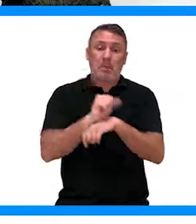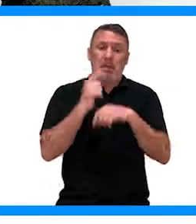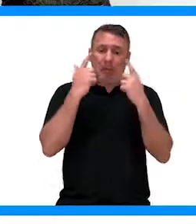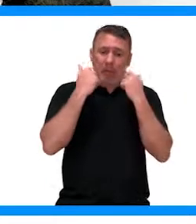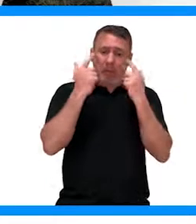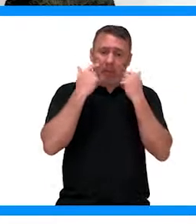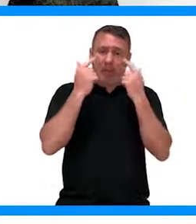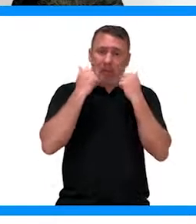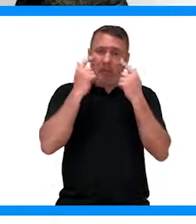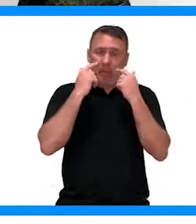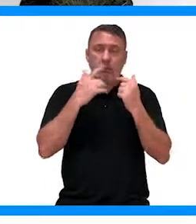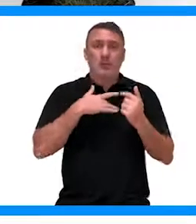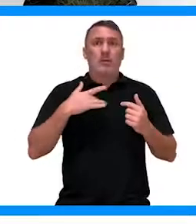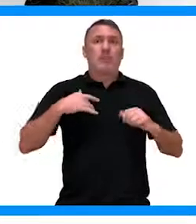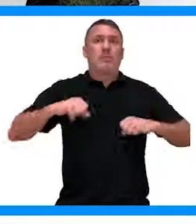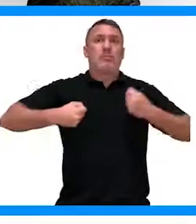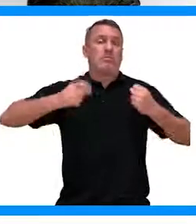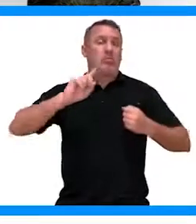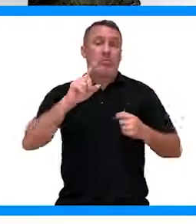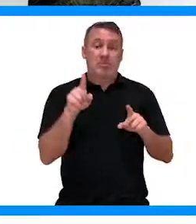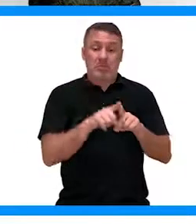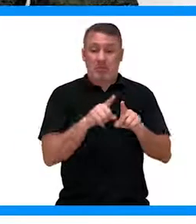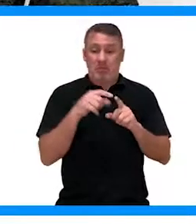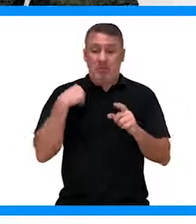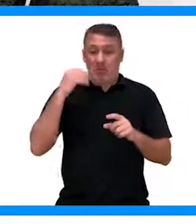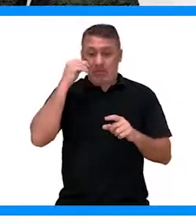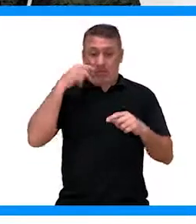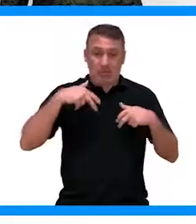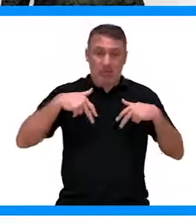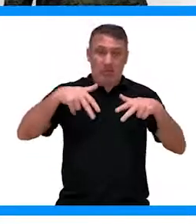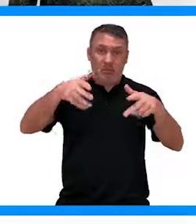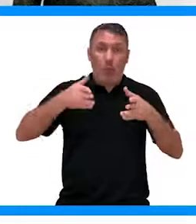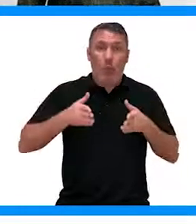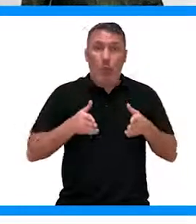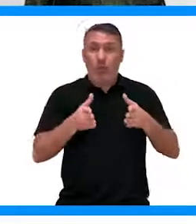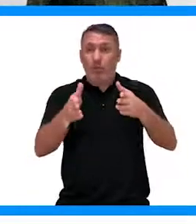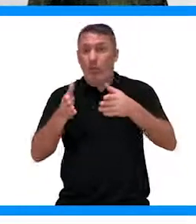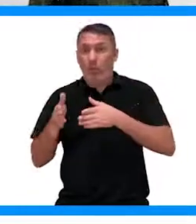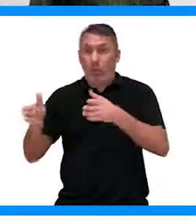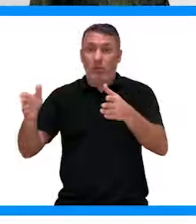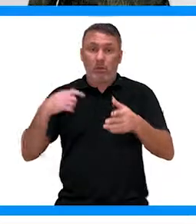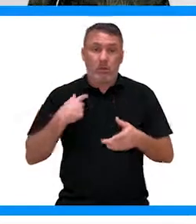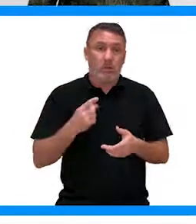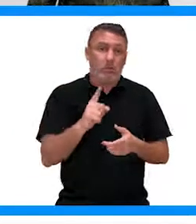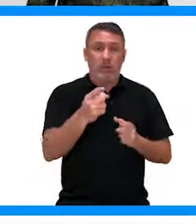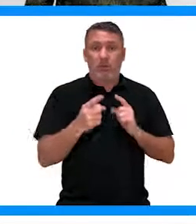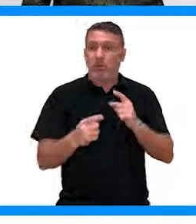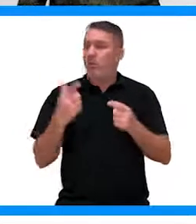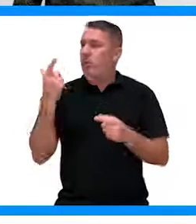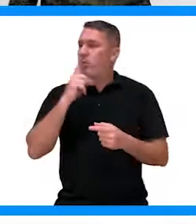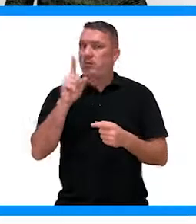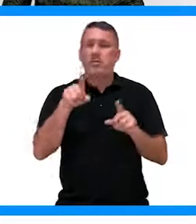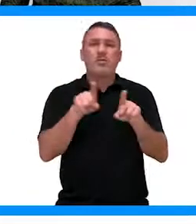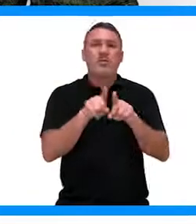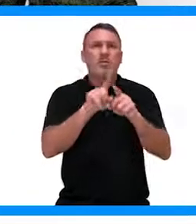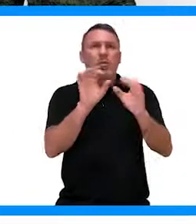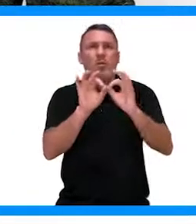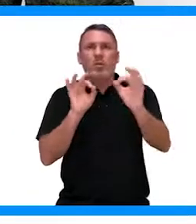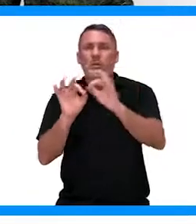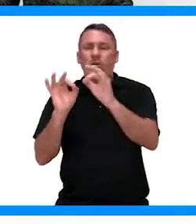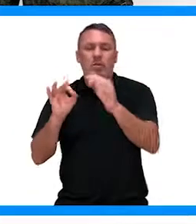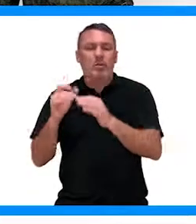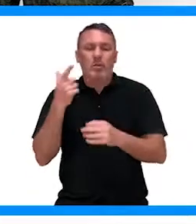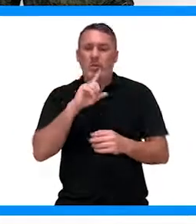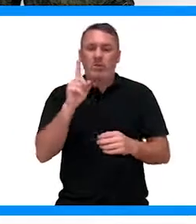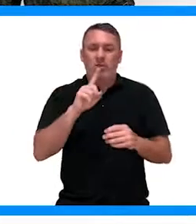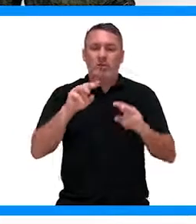outra. Nem parei de chorar, nem me recompus. Não me atrevi a percorrer todos os corredores, nem tampouco resisti a penetrar